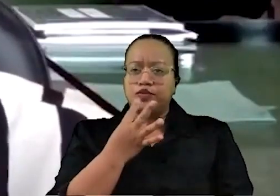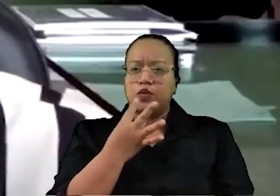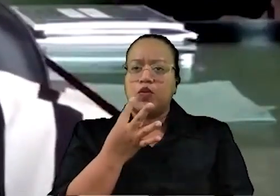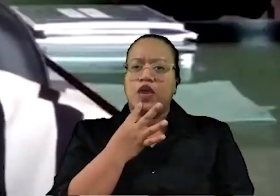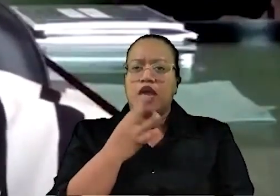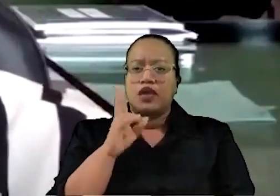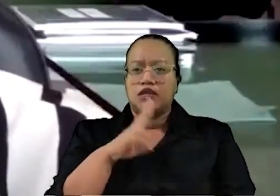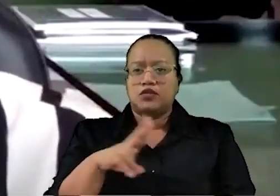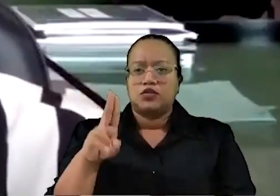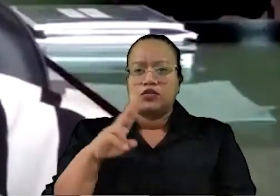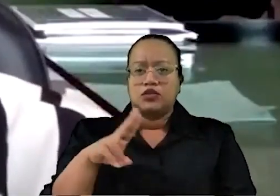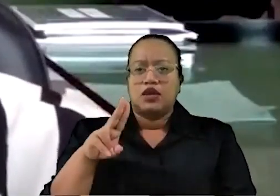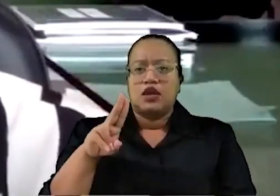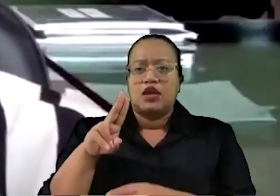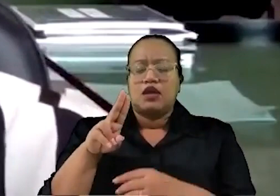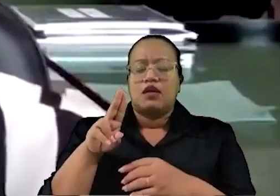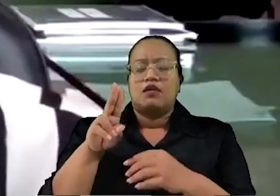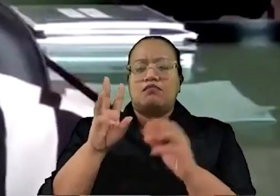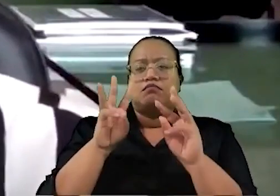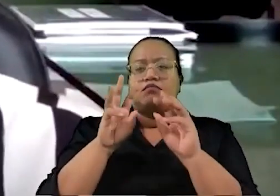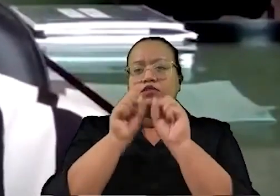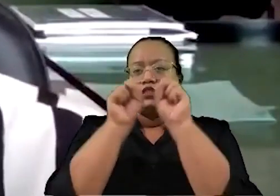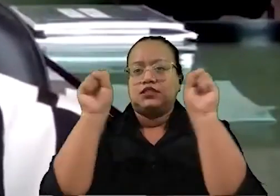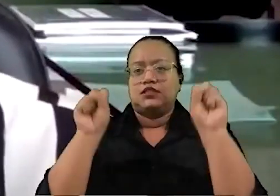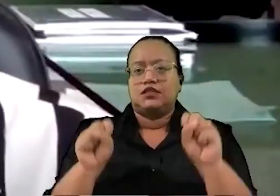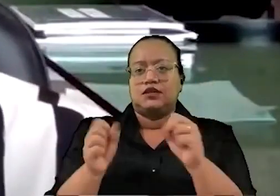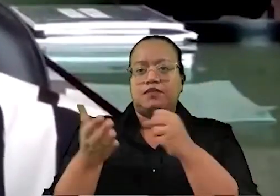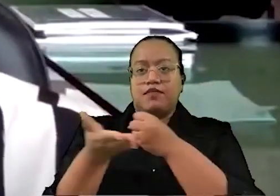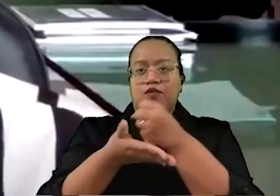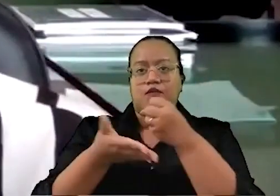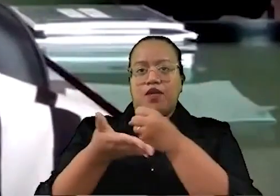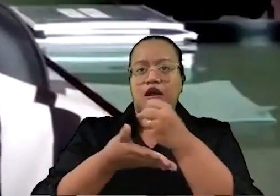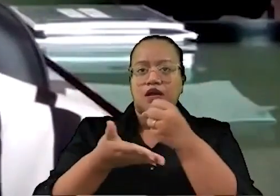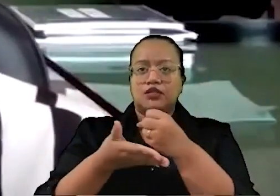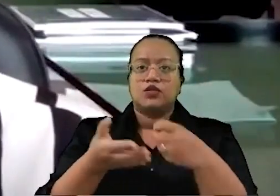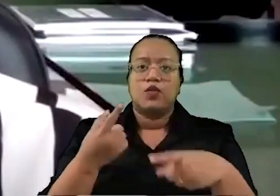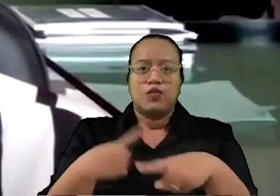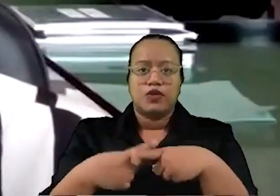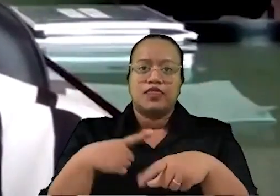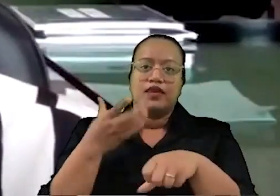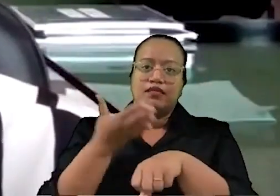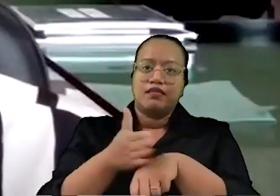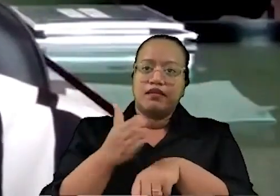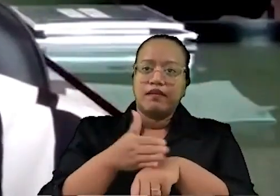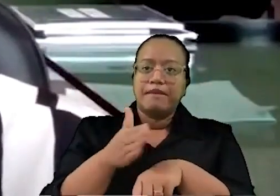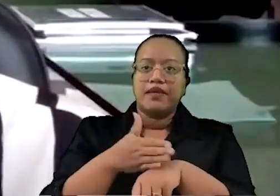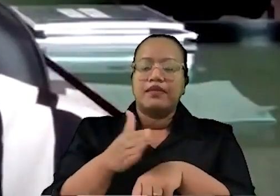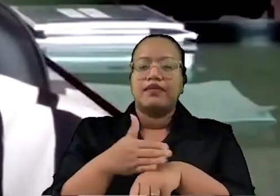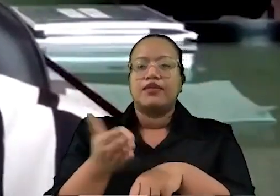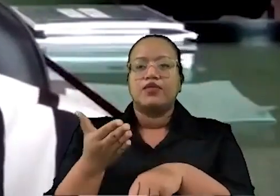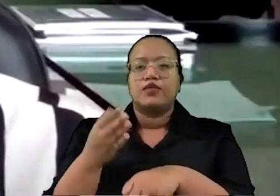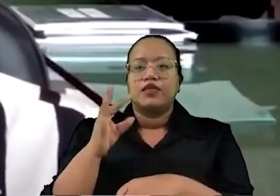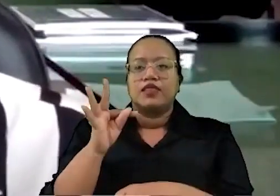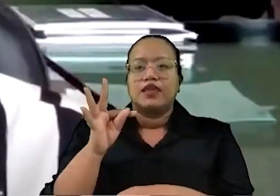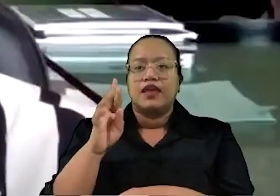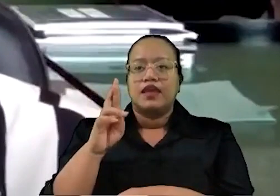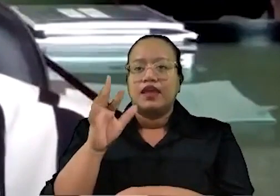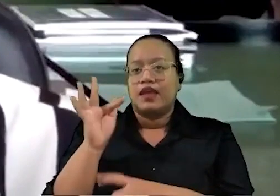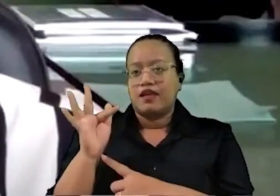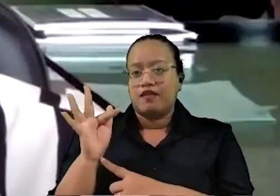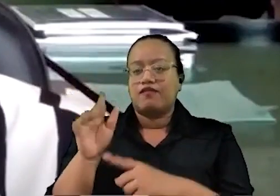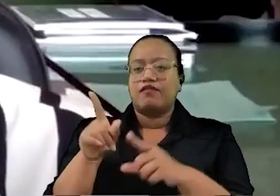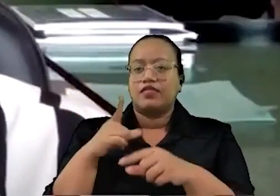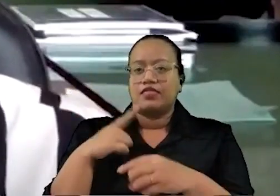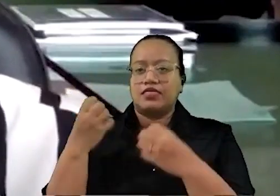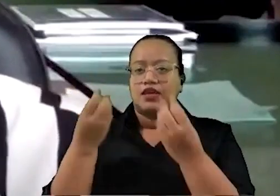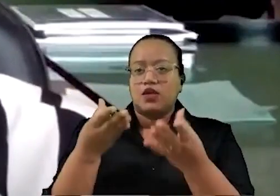no básico, né? Porque foi oferecido treinamento, o TRF aqui da Quinta Região ofereceu treinamento quando se